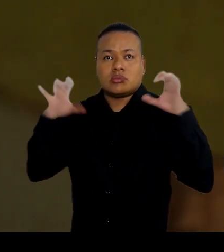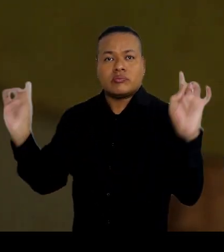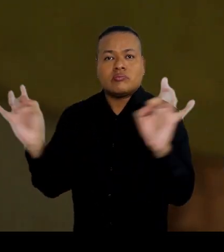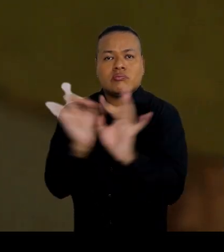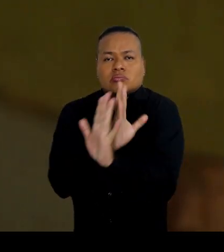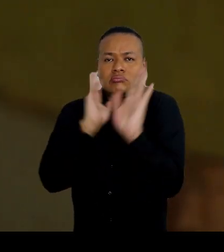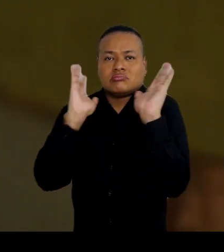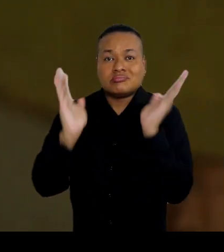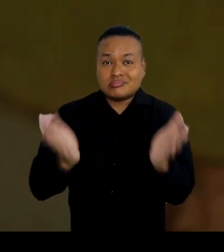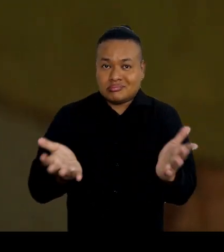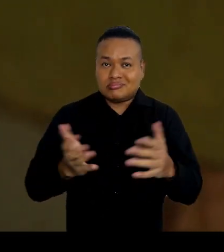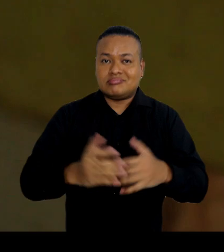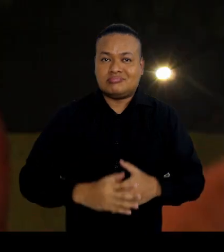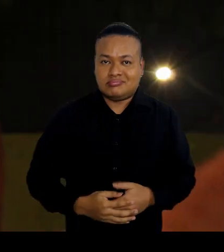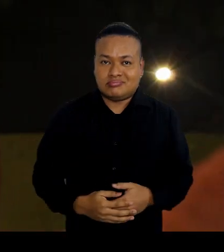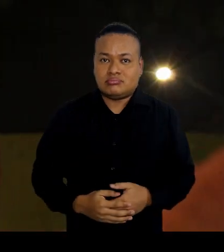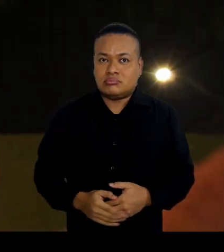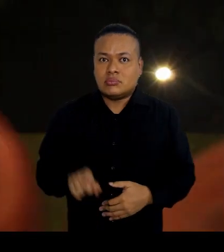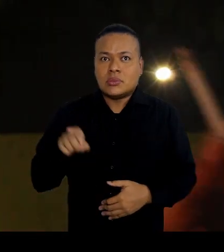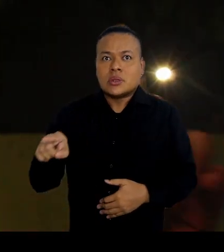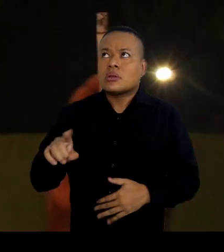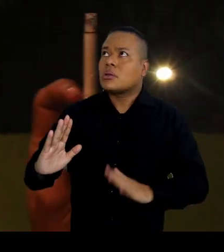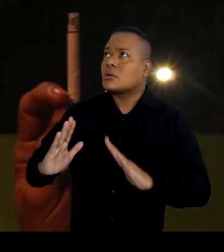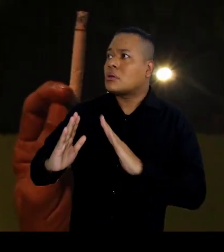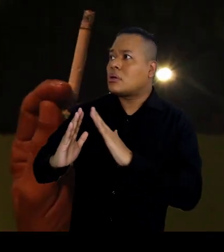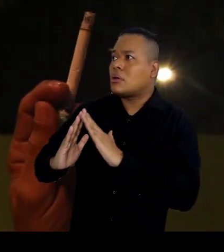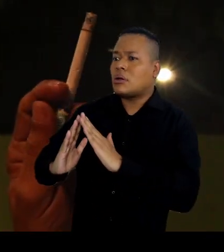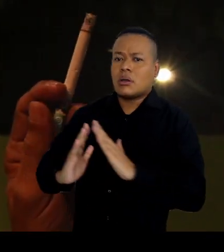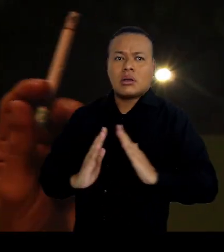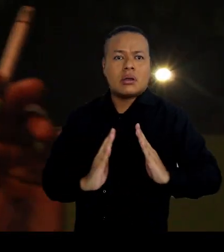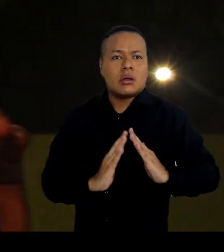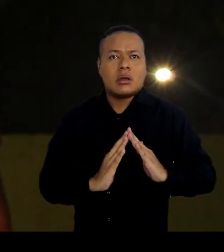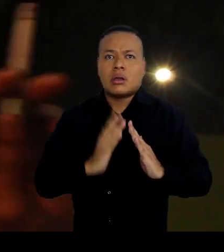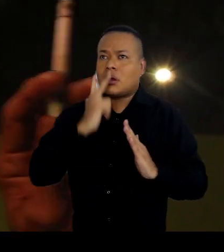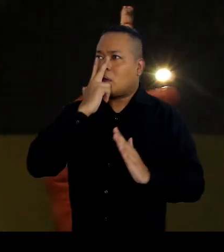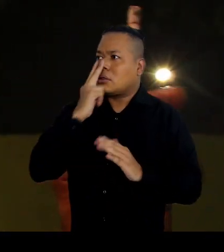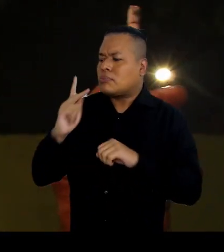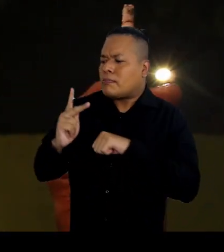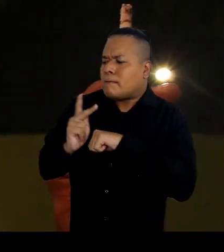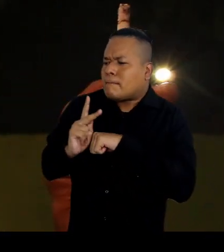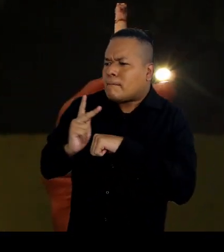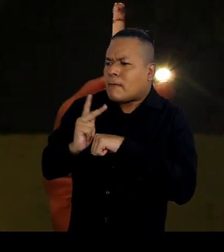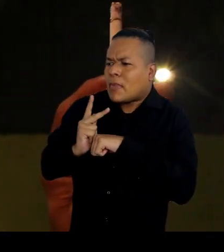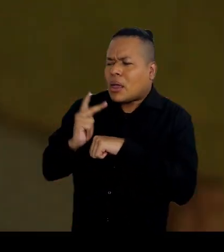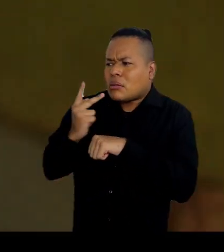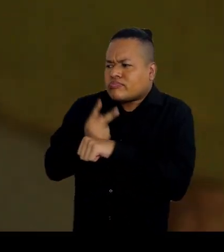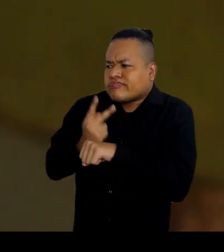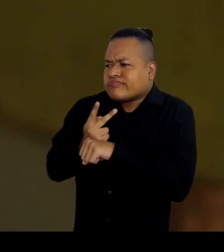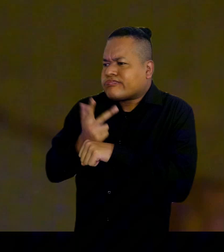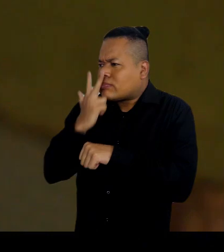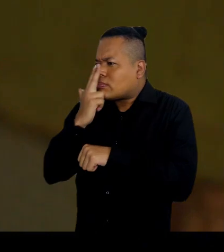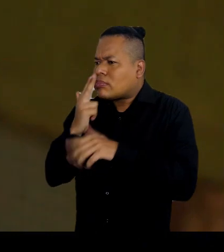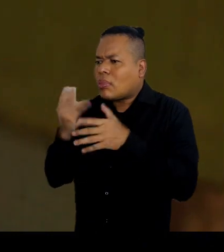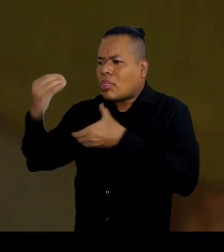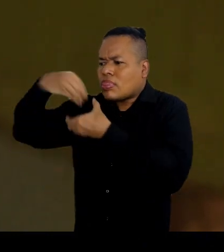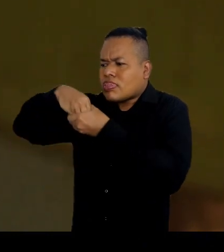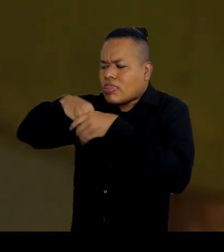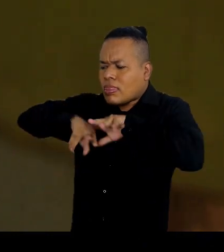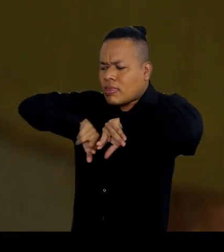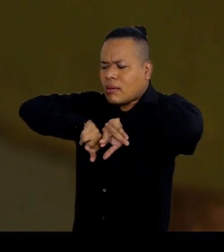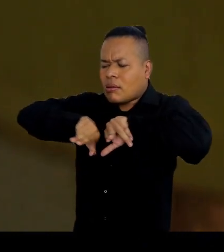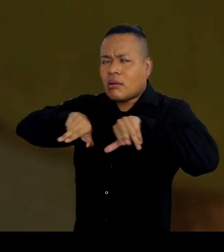estavam prontos ali. E as casas eram de pedra fina, que luziam por